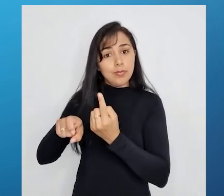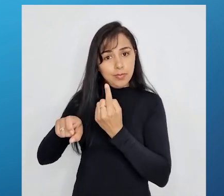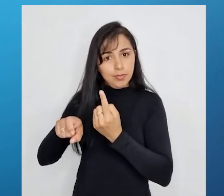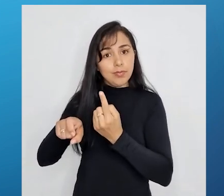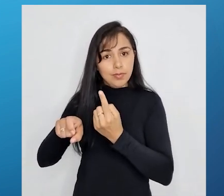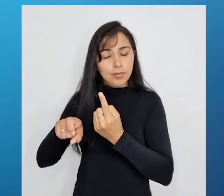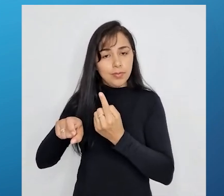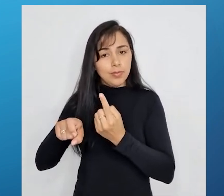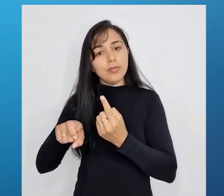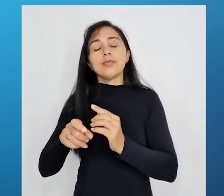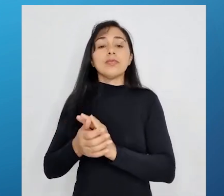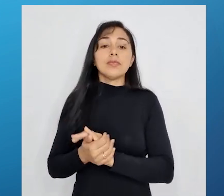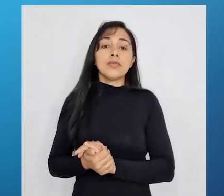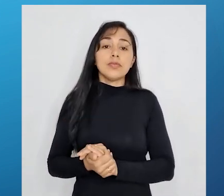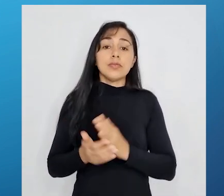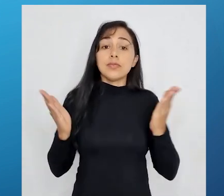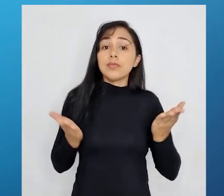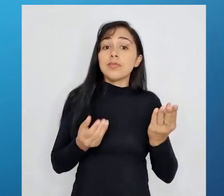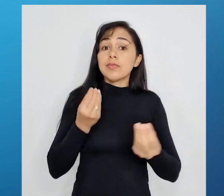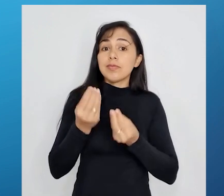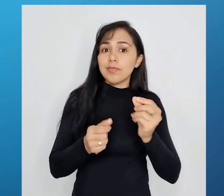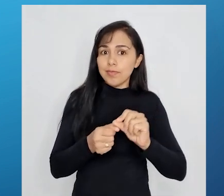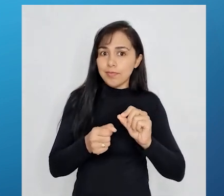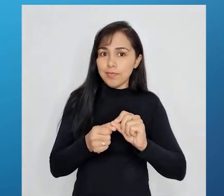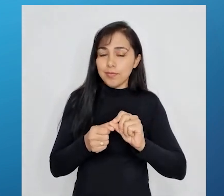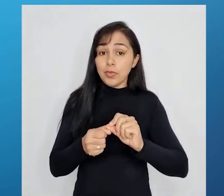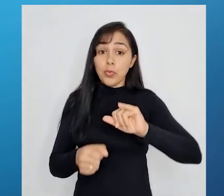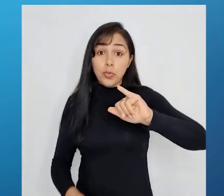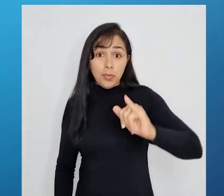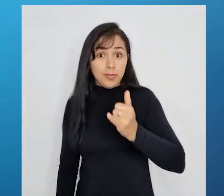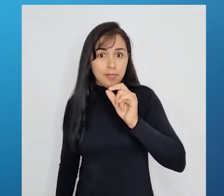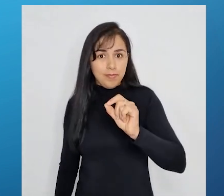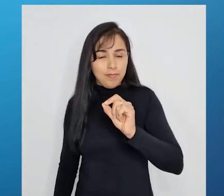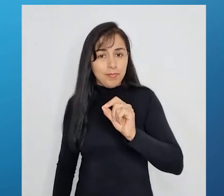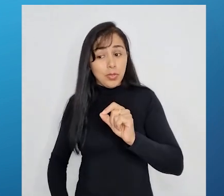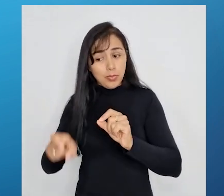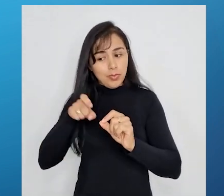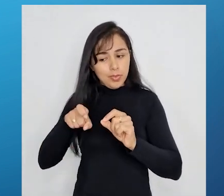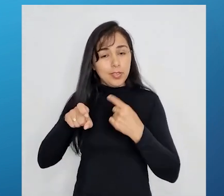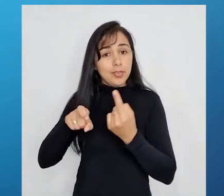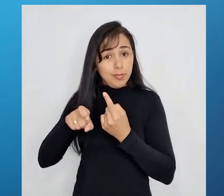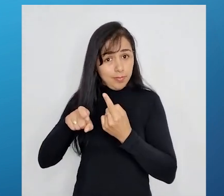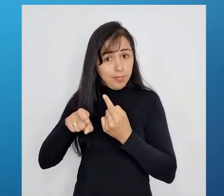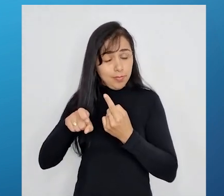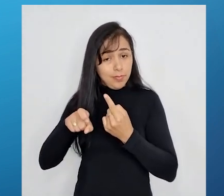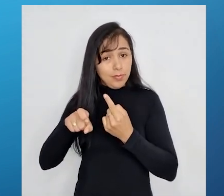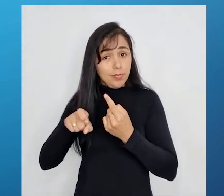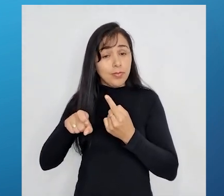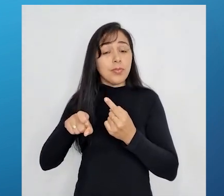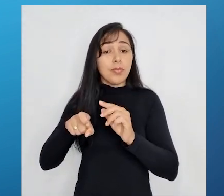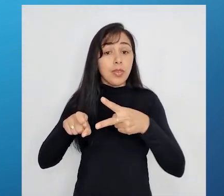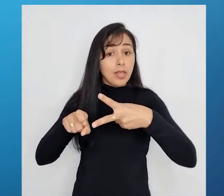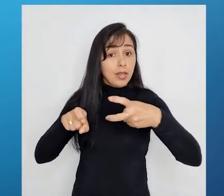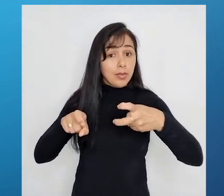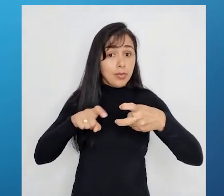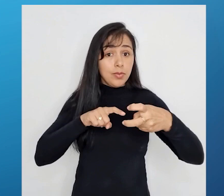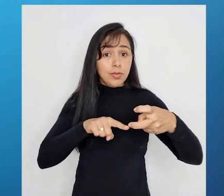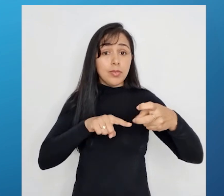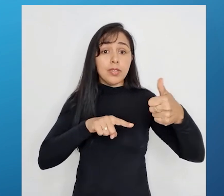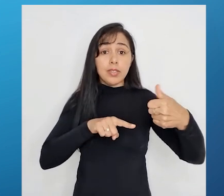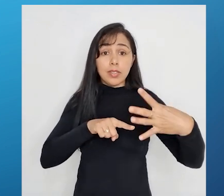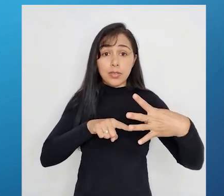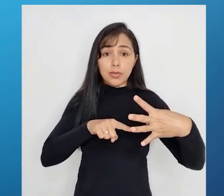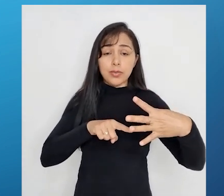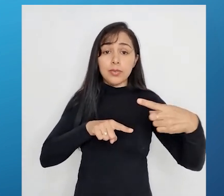sozinha. E aí, o que é que eu vou fazer? Vou aproveitar que ela está sozinha e vou pegar a equação 2, que é essa